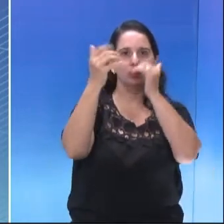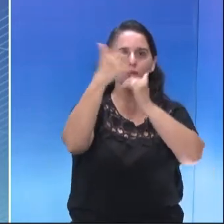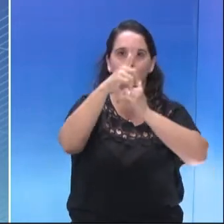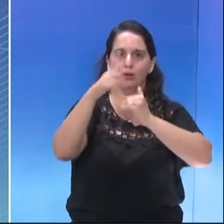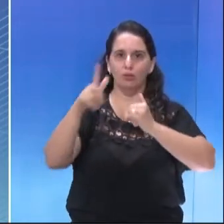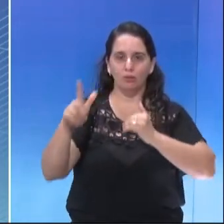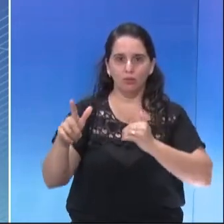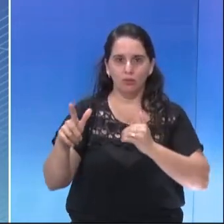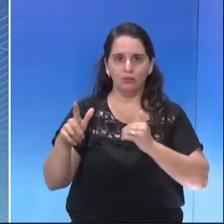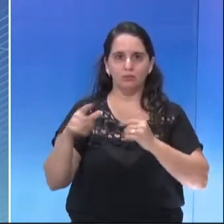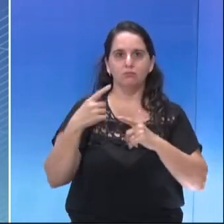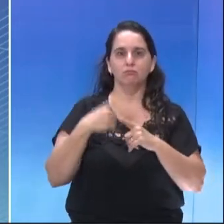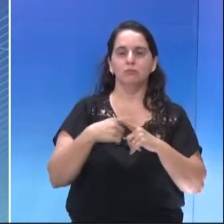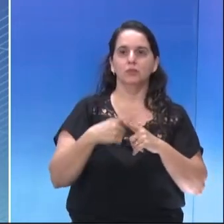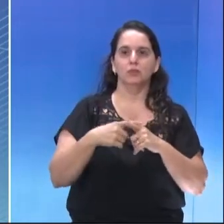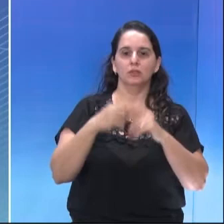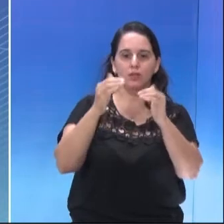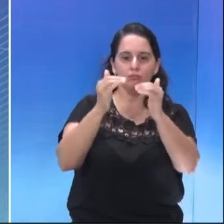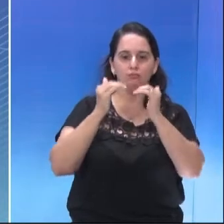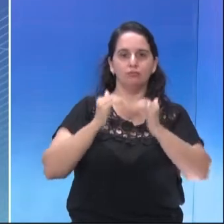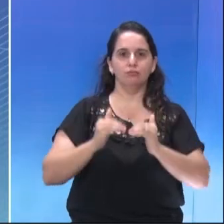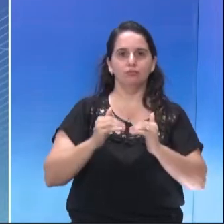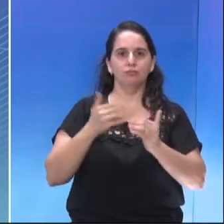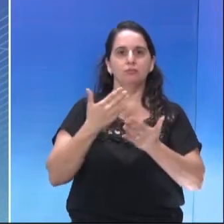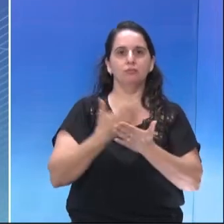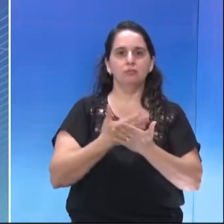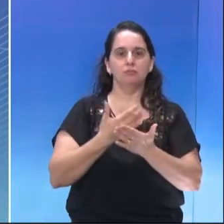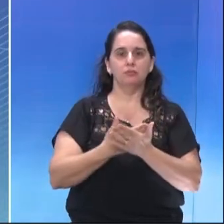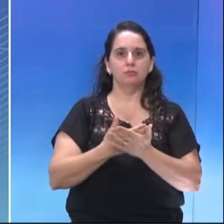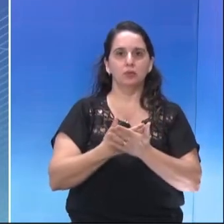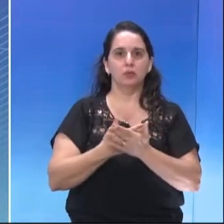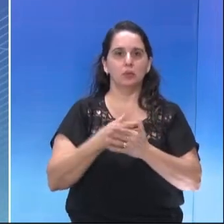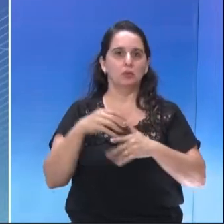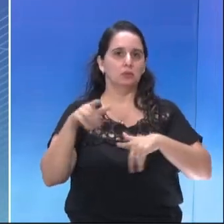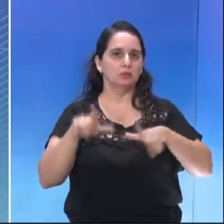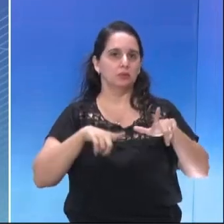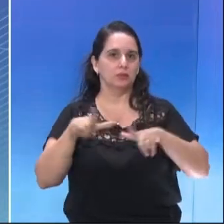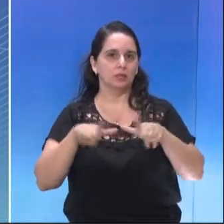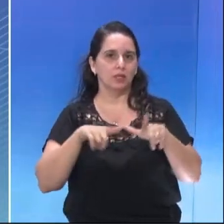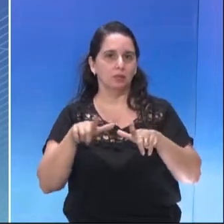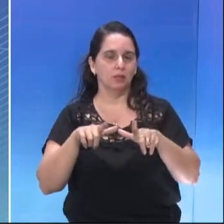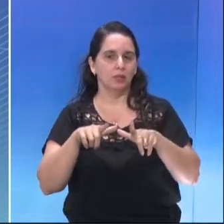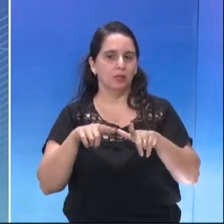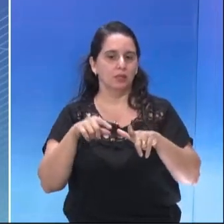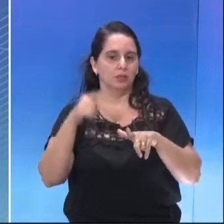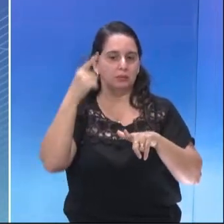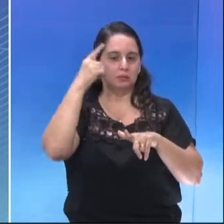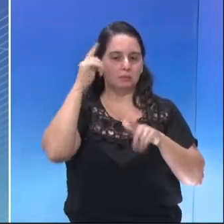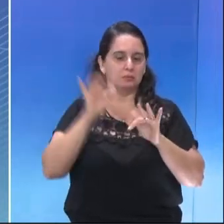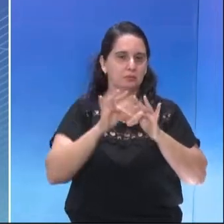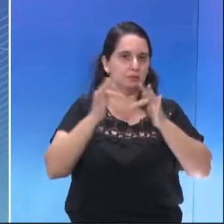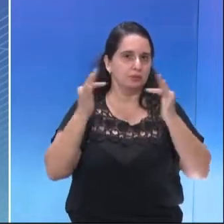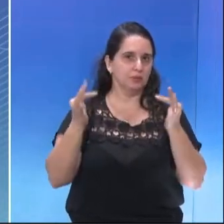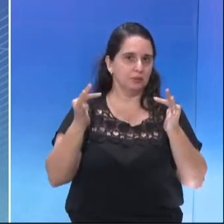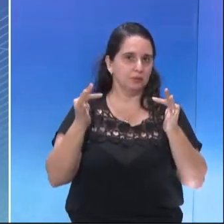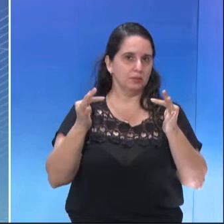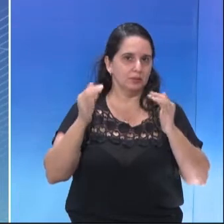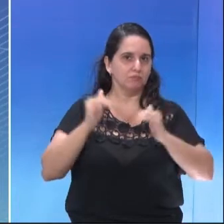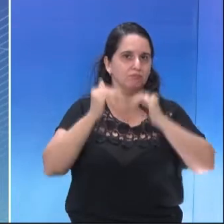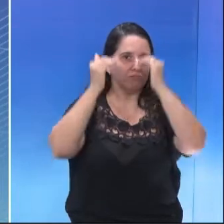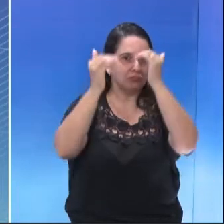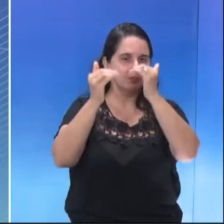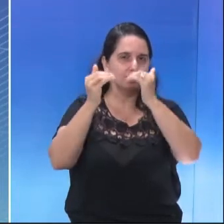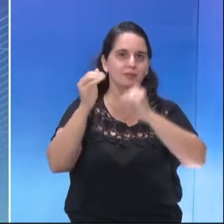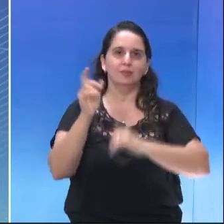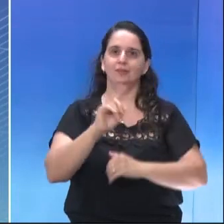O outro porque está num estado menor, ou porque desempenha um papel que ele pensa ser menor, ele é melhor. Então,